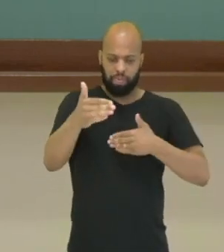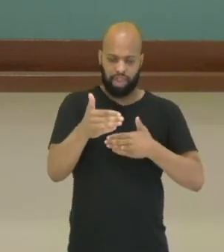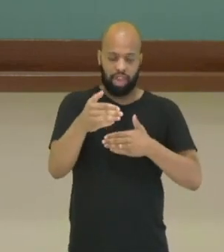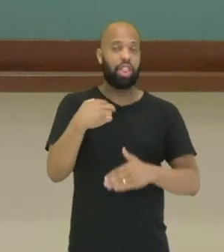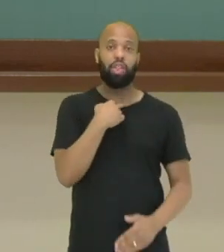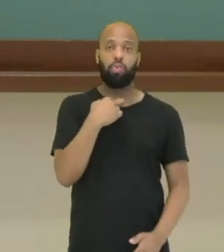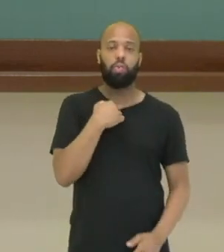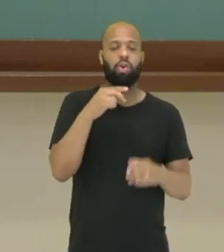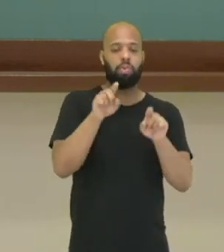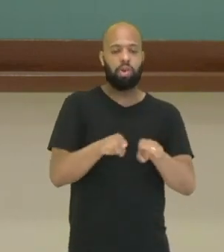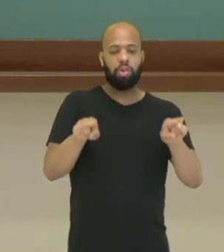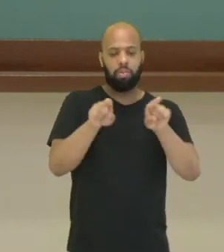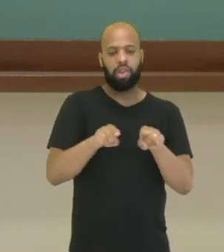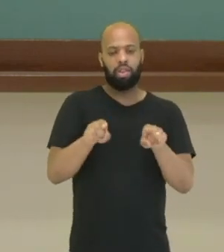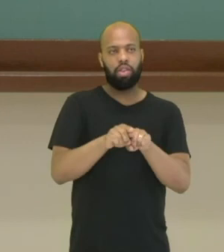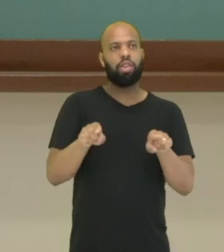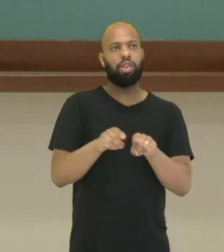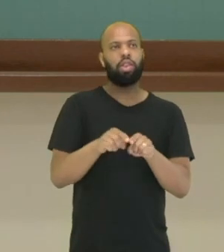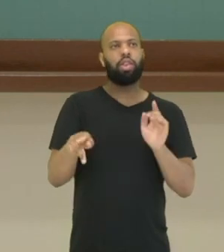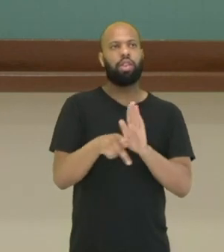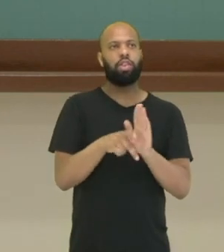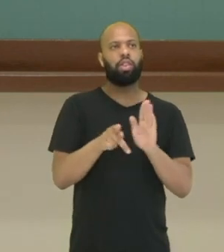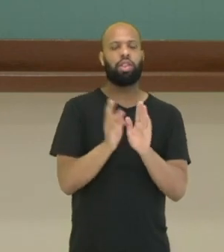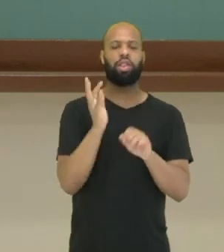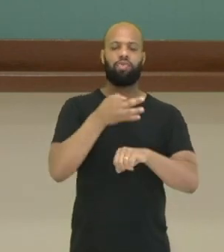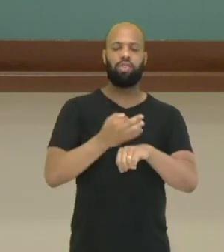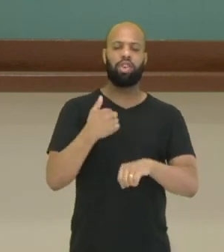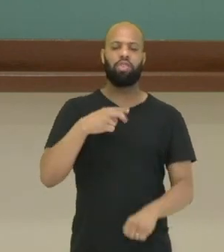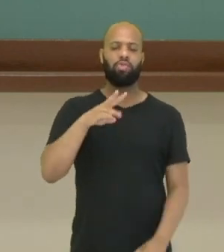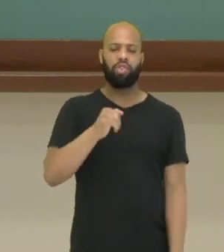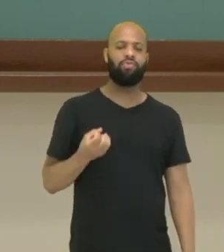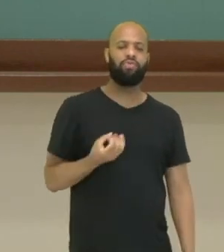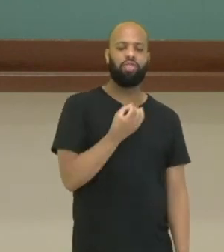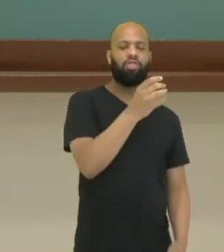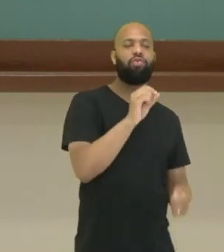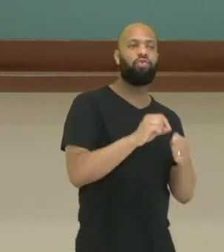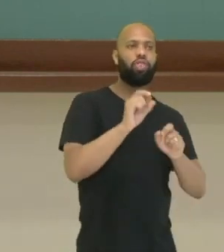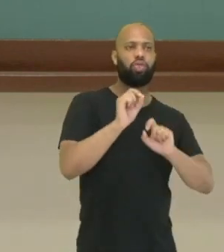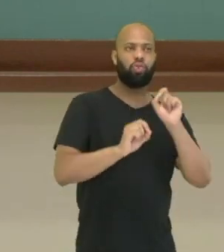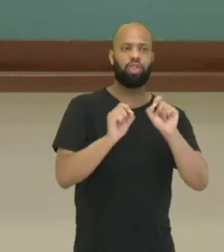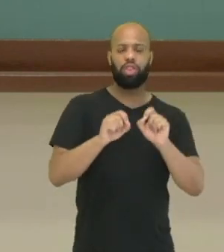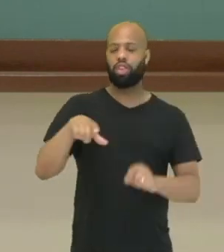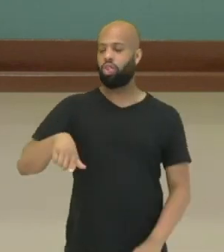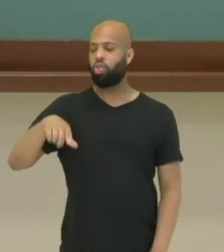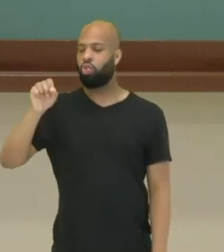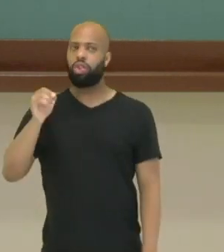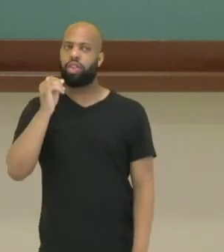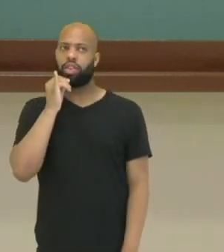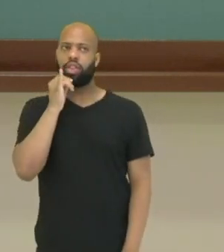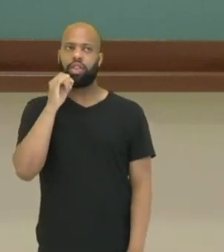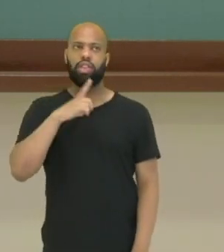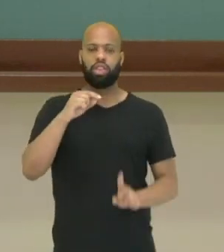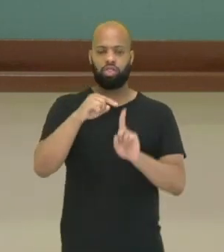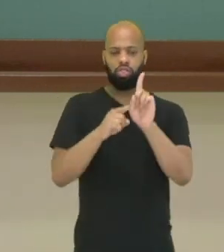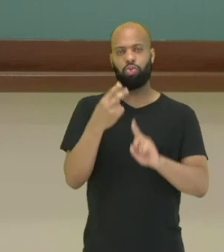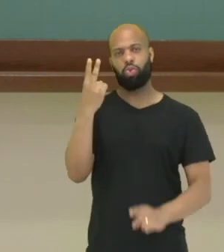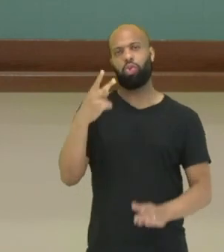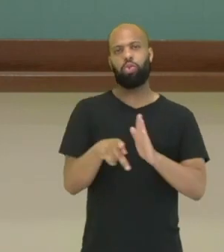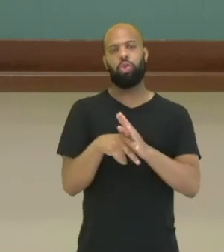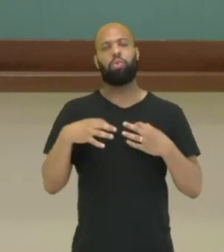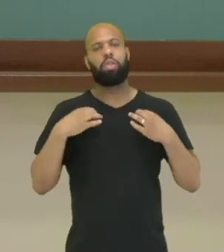quero repetir roupa nessas férias que eu vou viajar. Eu faço o quê? Escolho 2 tipos de